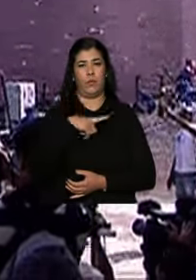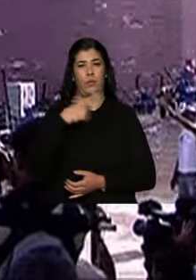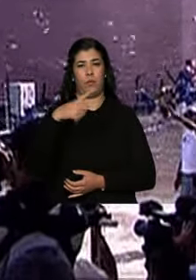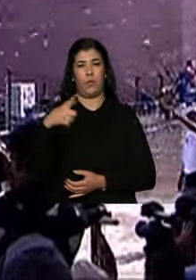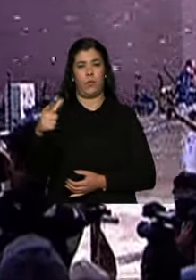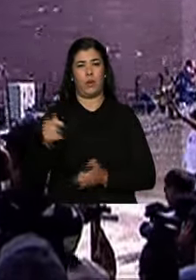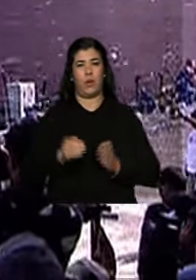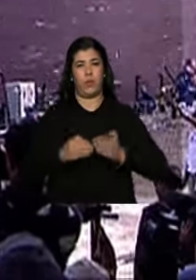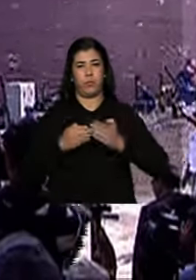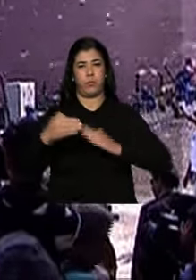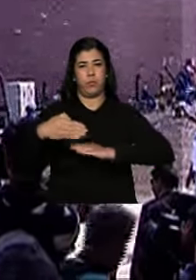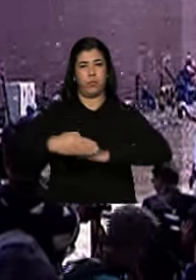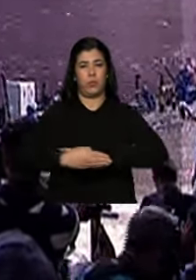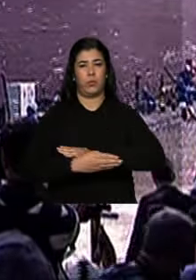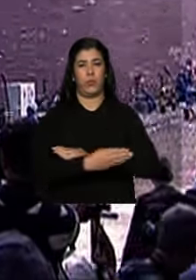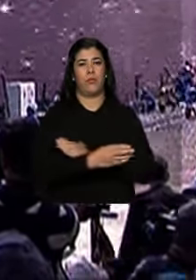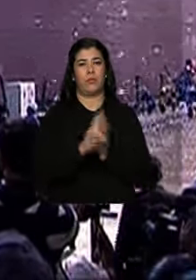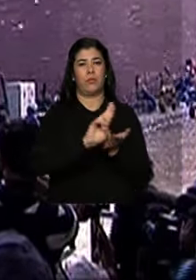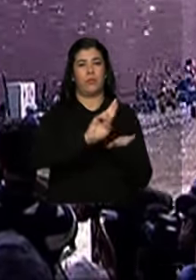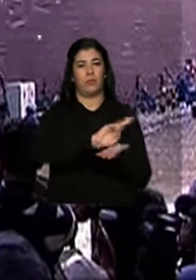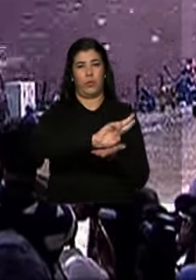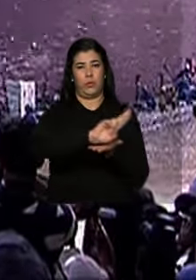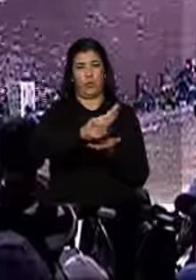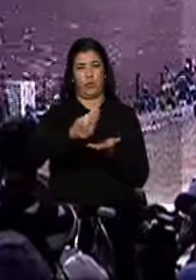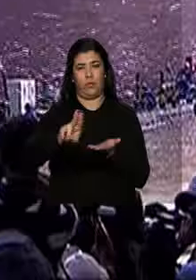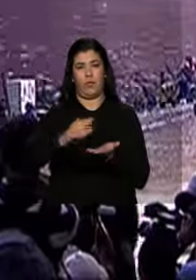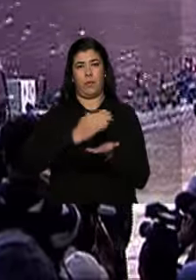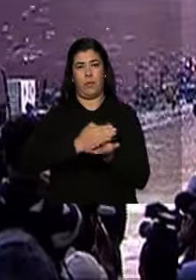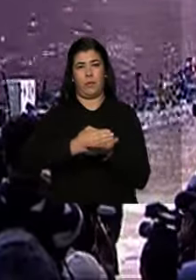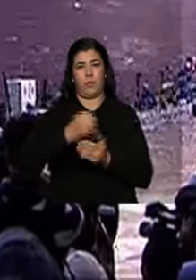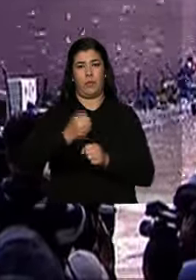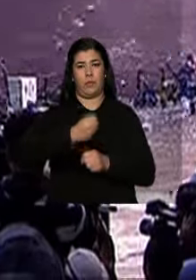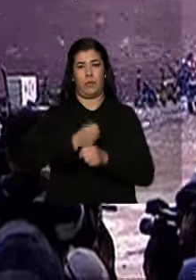em diferentes fases de construção.